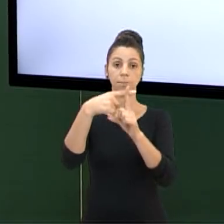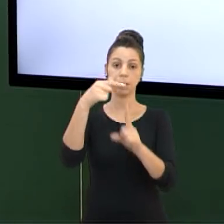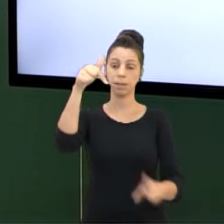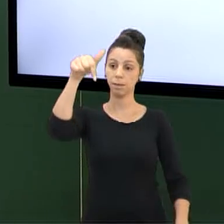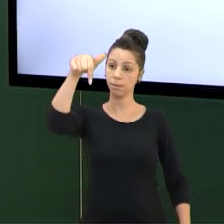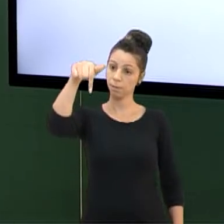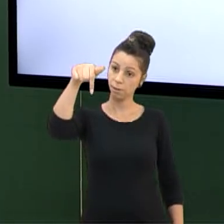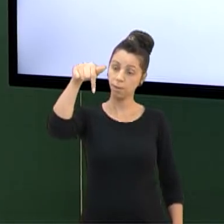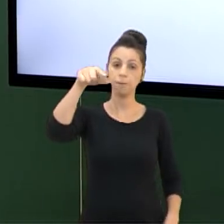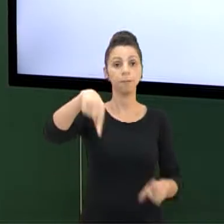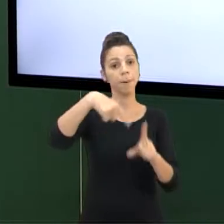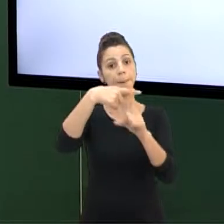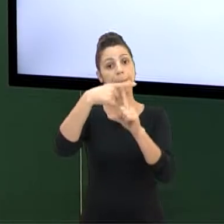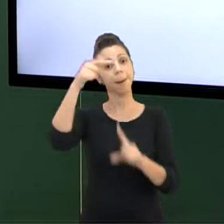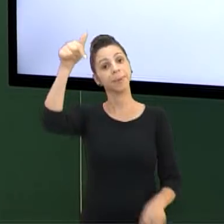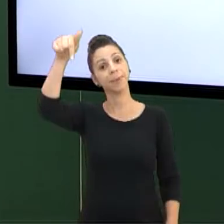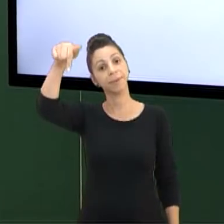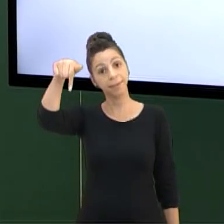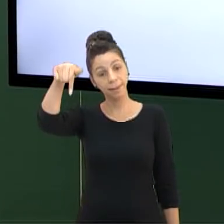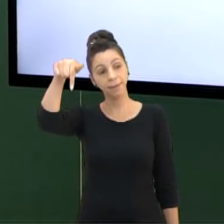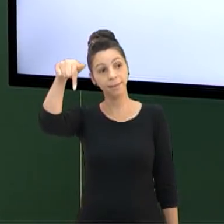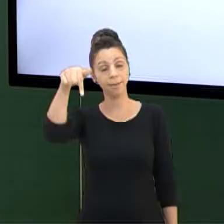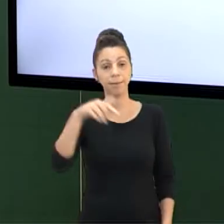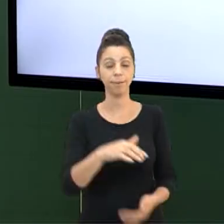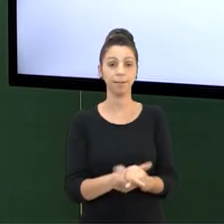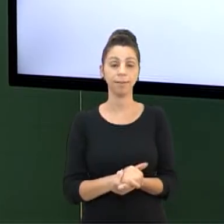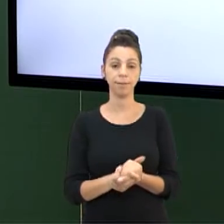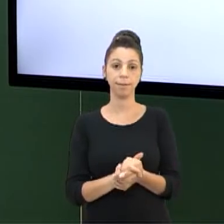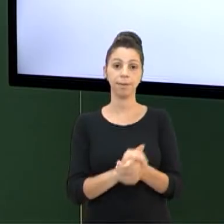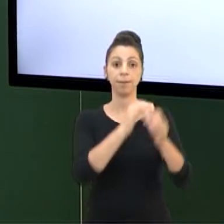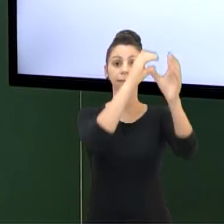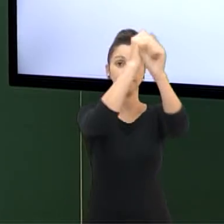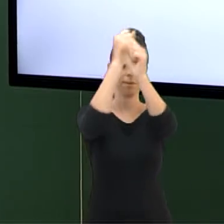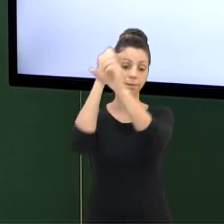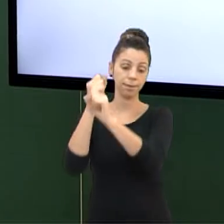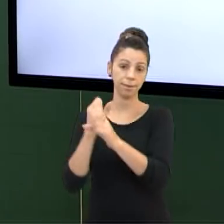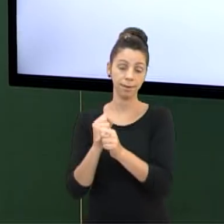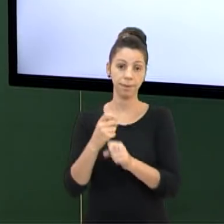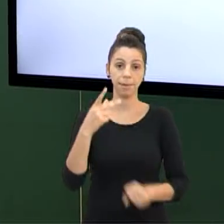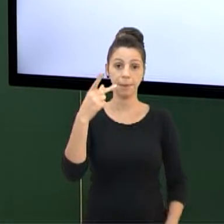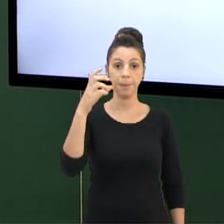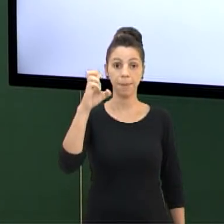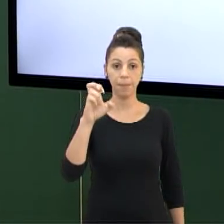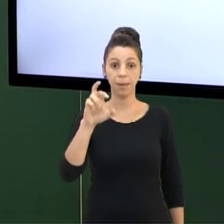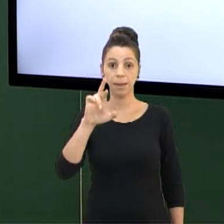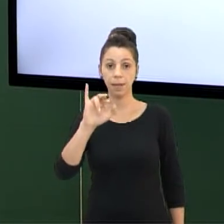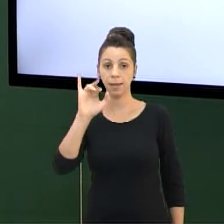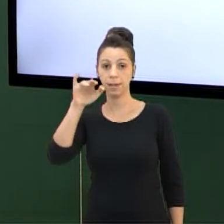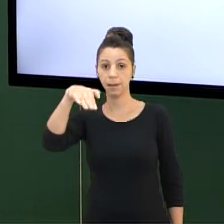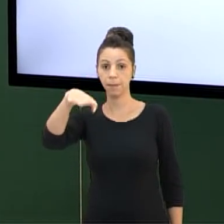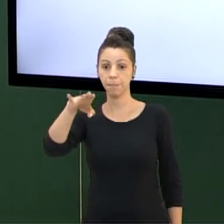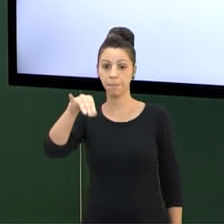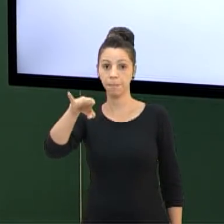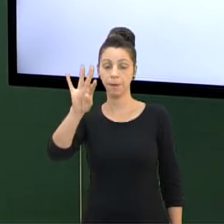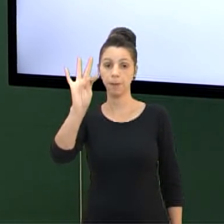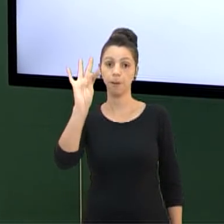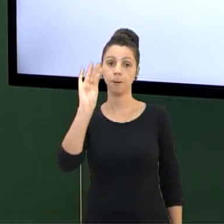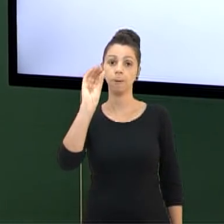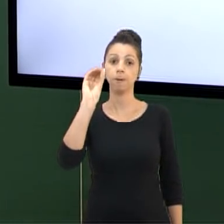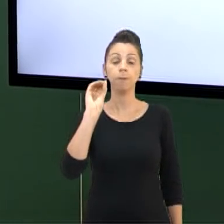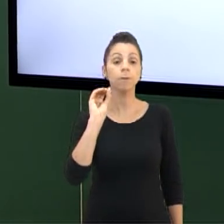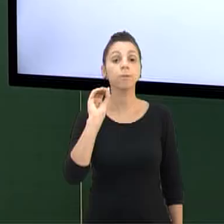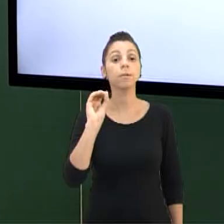mais 7. Perímetro é a soma dos seus lados. Ou seja, o perímetro nesse caso